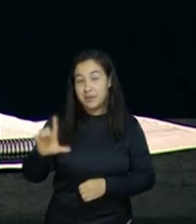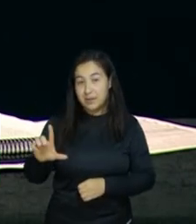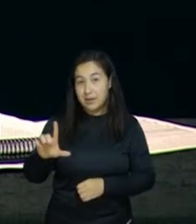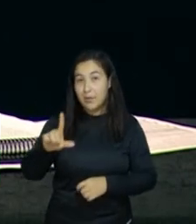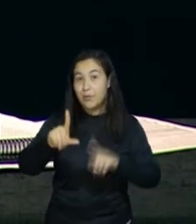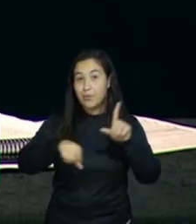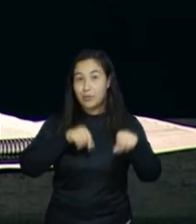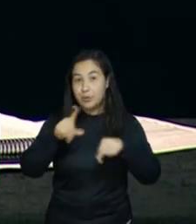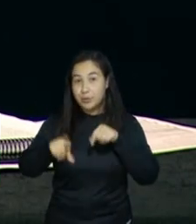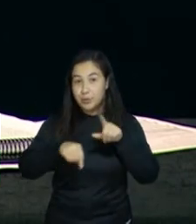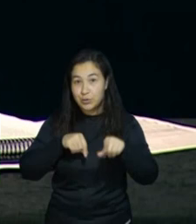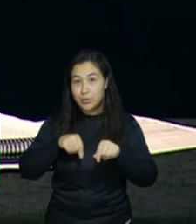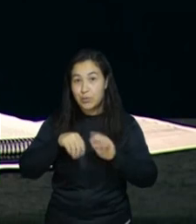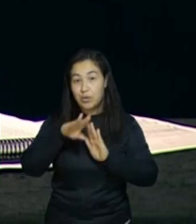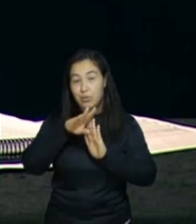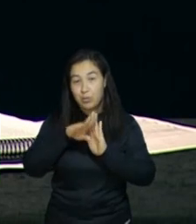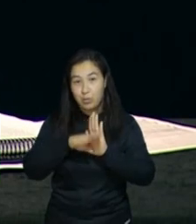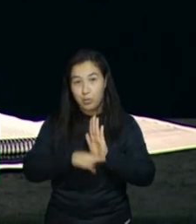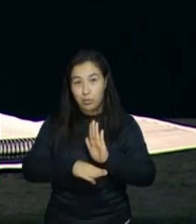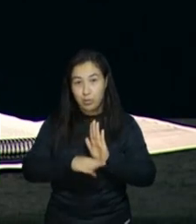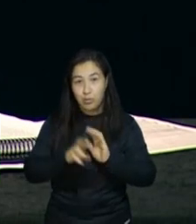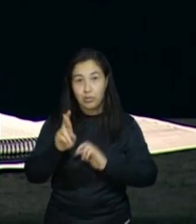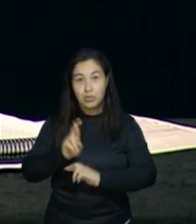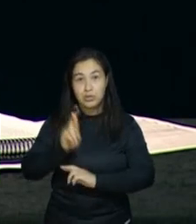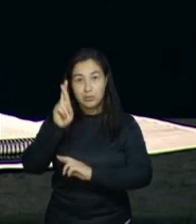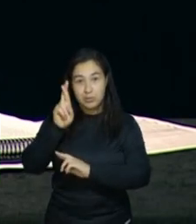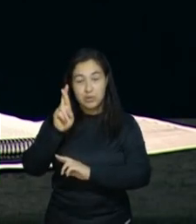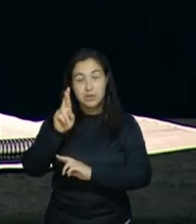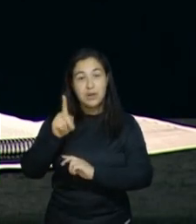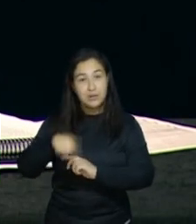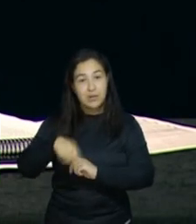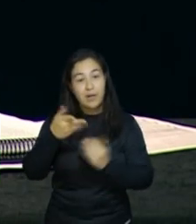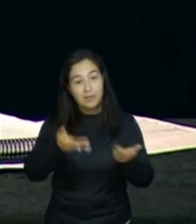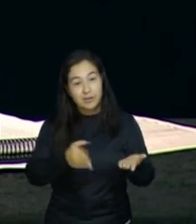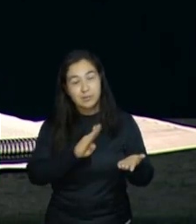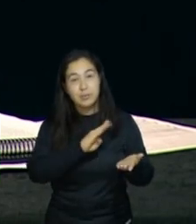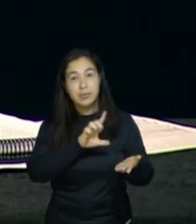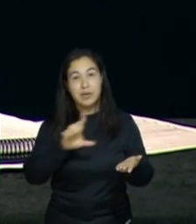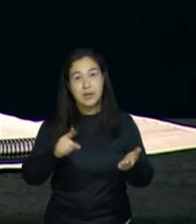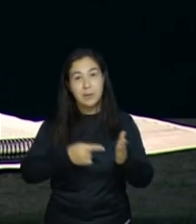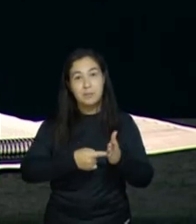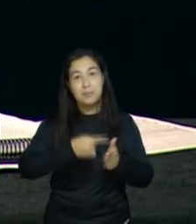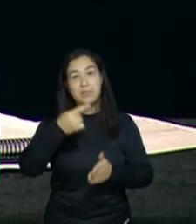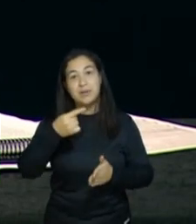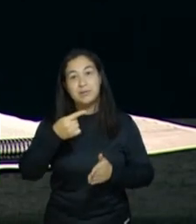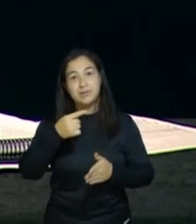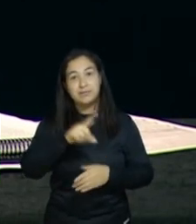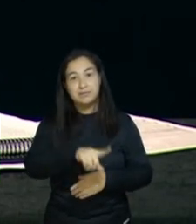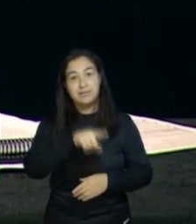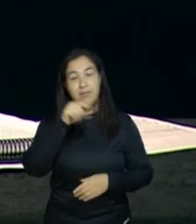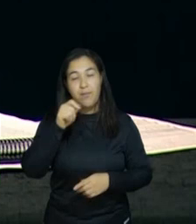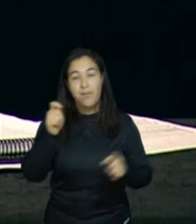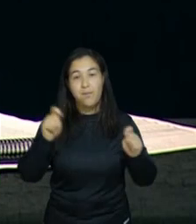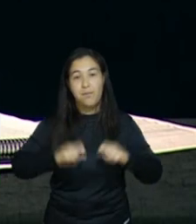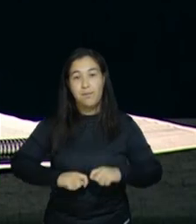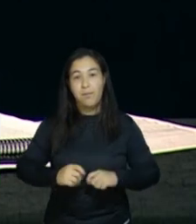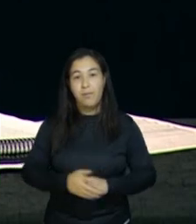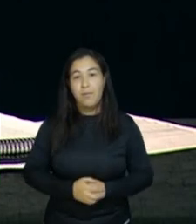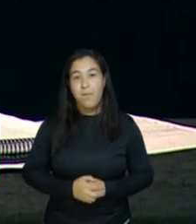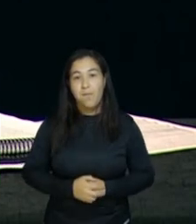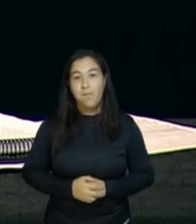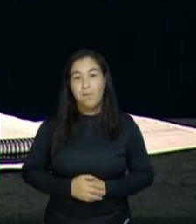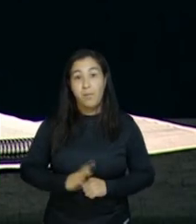escolha formulada pela bancada do Vale, foi o escolhido para nós iniciarmos esses trabalhos, que depois